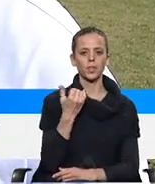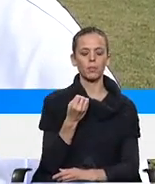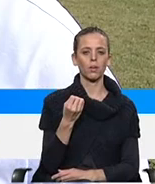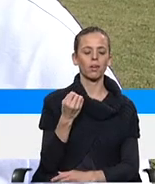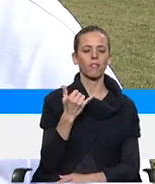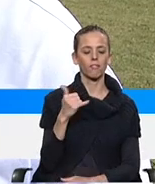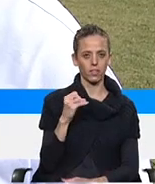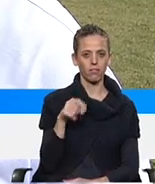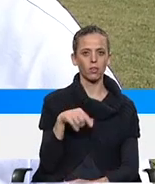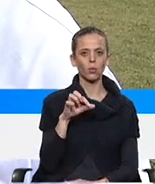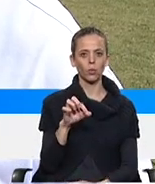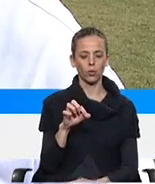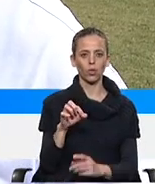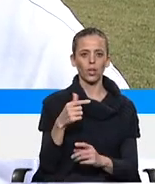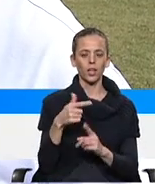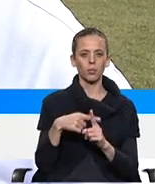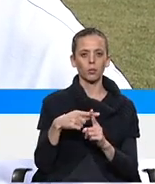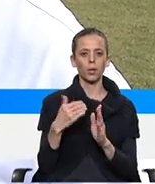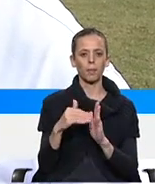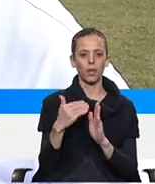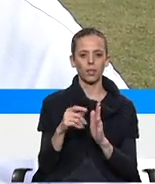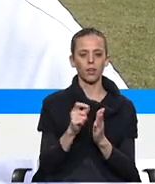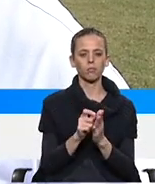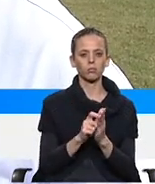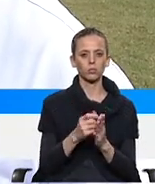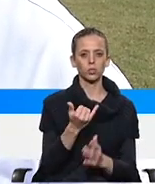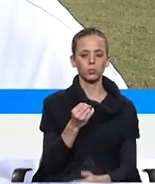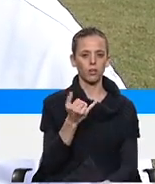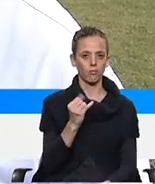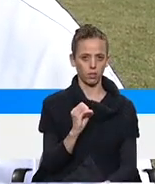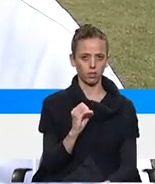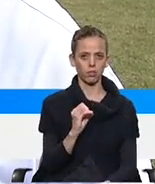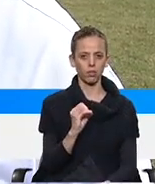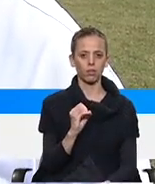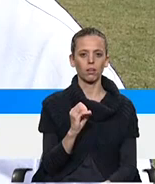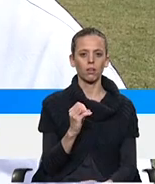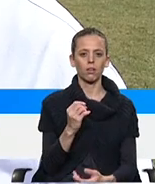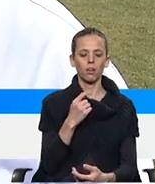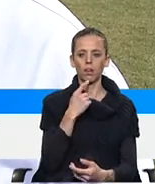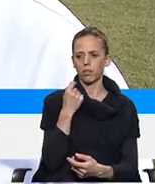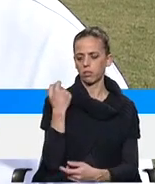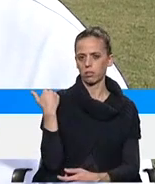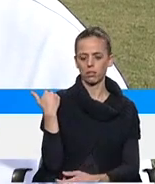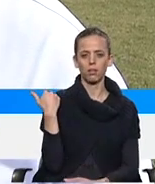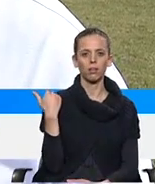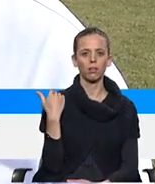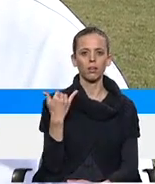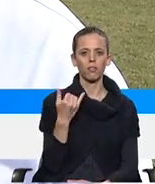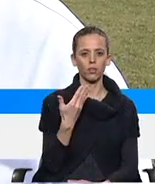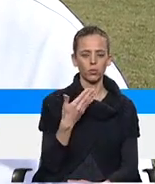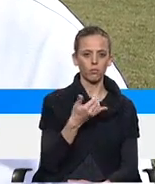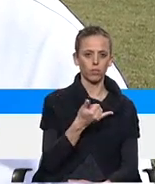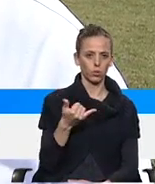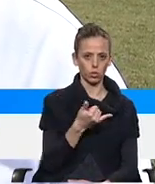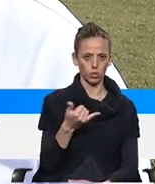2020,8 graus, temperatura média, foi registado em 2020, portanto há muito pouco tempo. 21 e 22